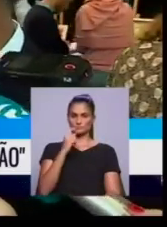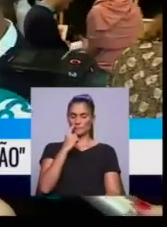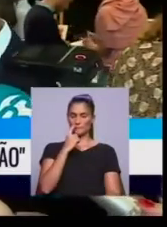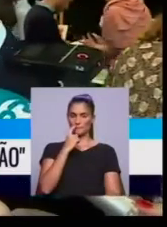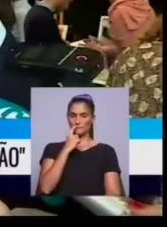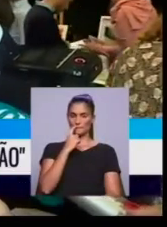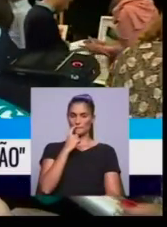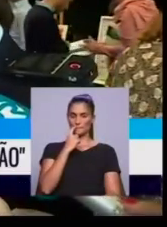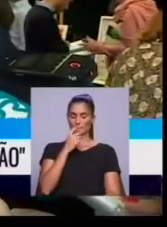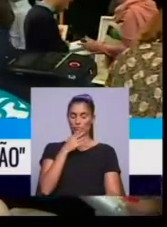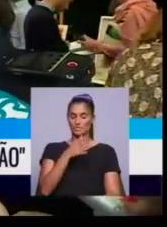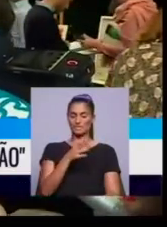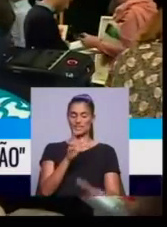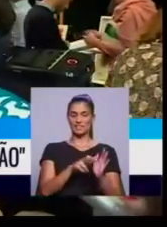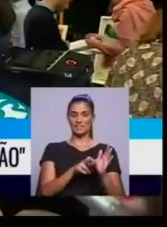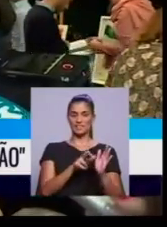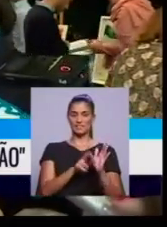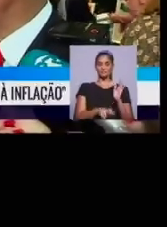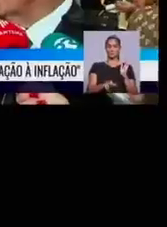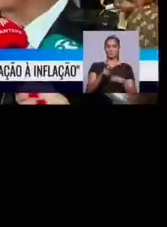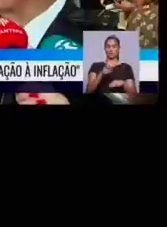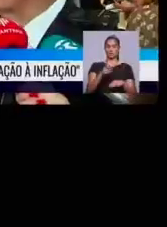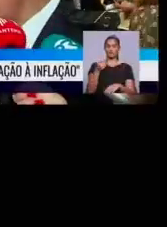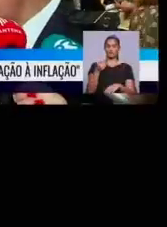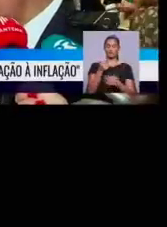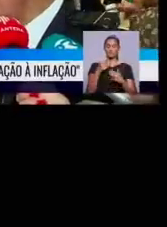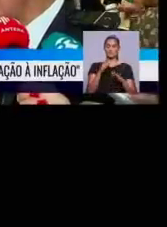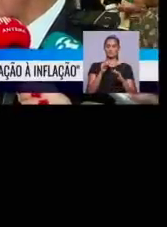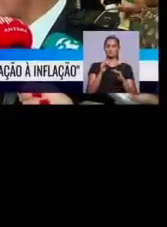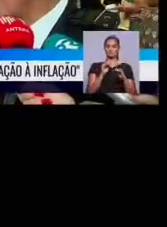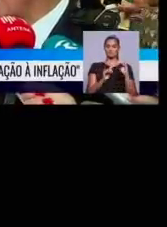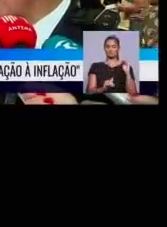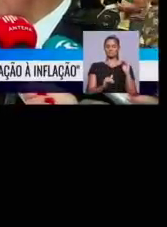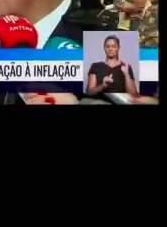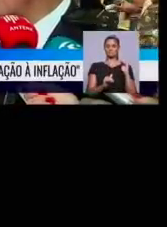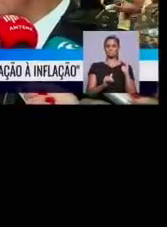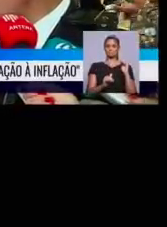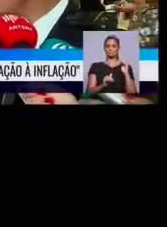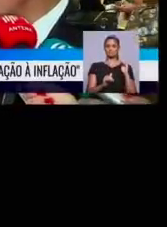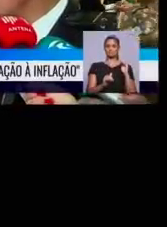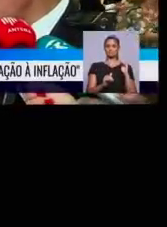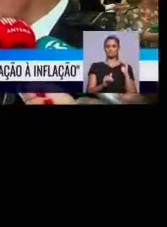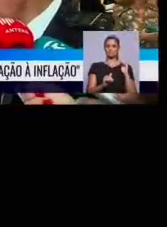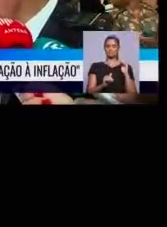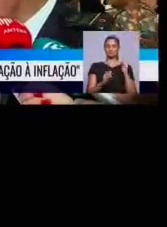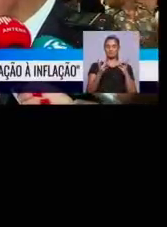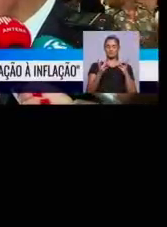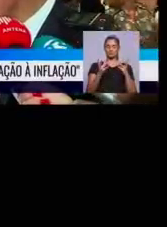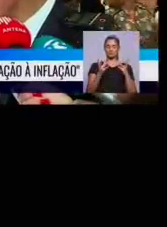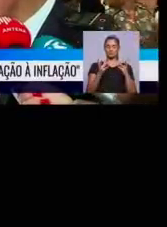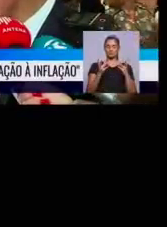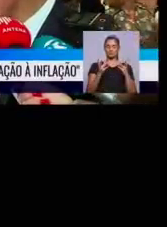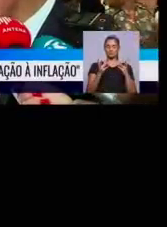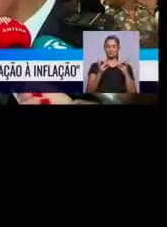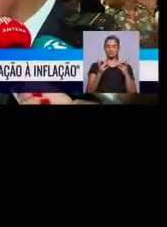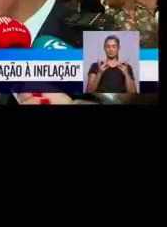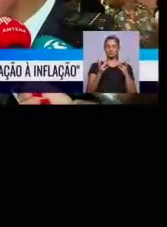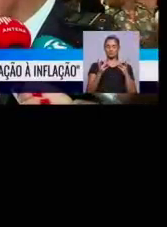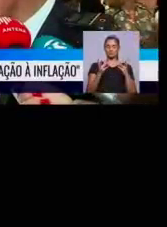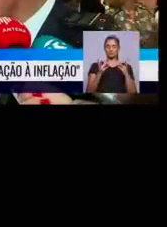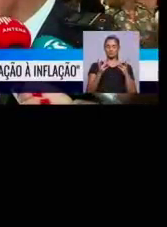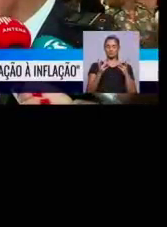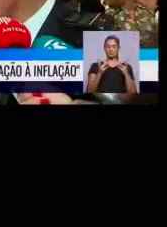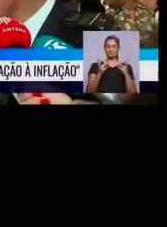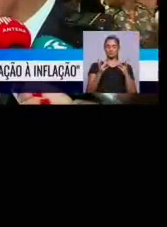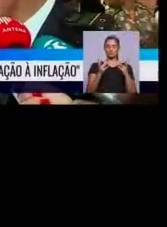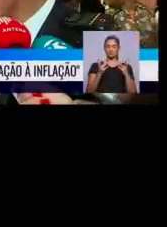não vira disparar o défice mas equilibrar claramente mais as contas borrachas mas tens que decidir